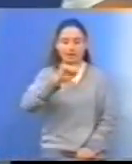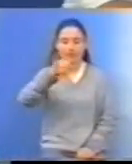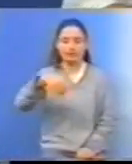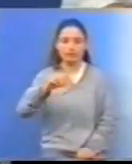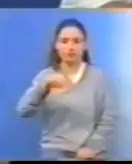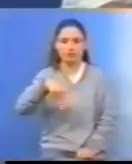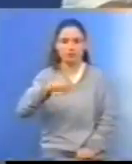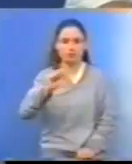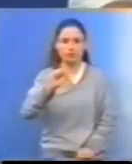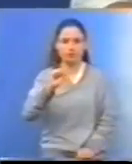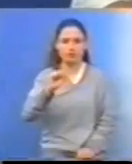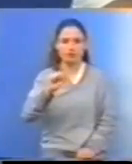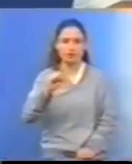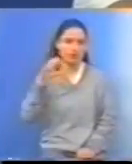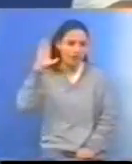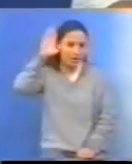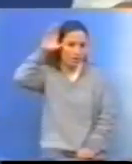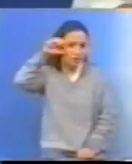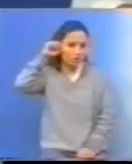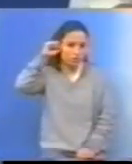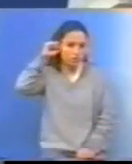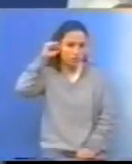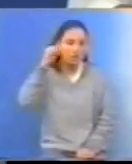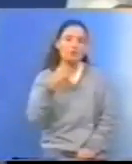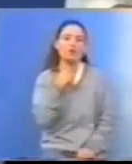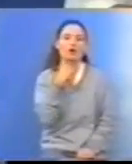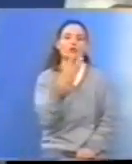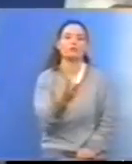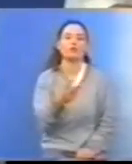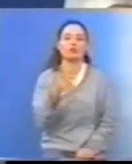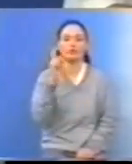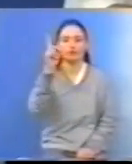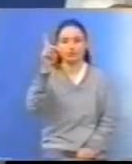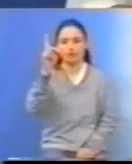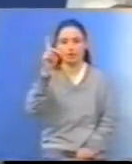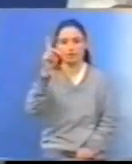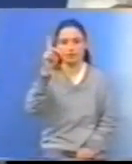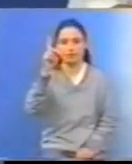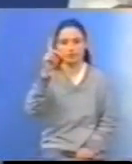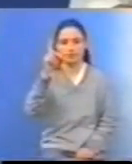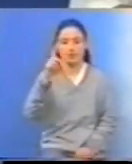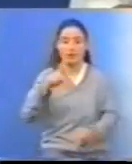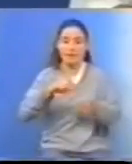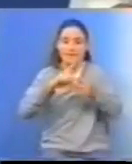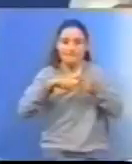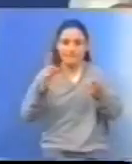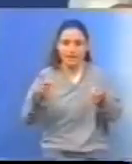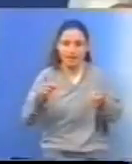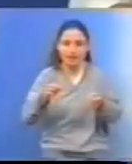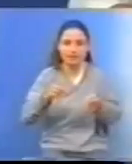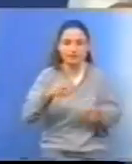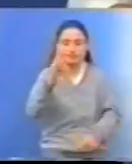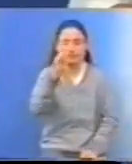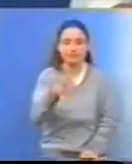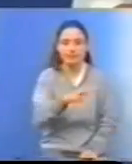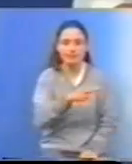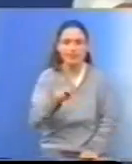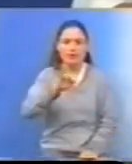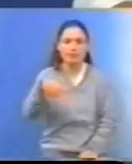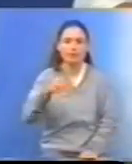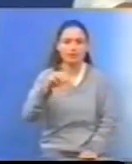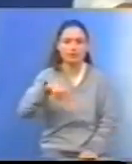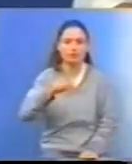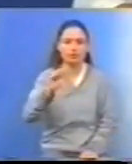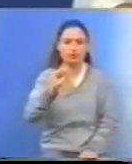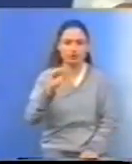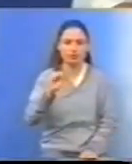gostar daquela menina me acompanhou durante bastante tempo. Eu era fiel ao Senhor. Não é que eu fosse infiel, não, que eu estivesse pulando nos dois